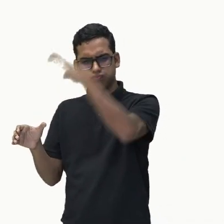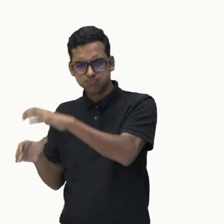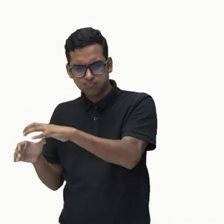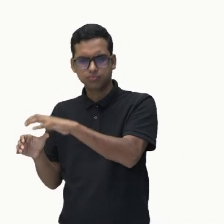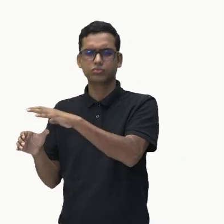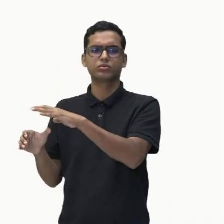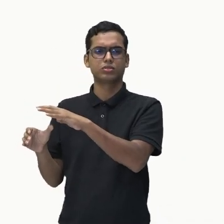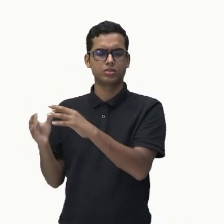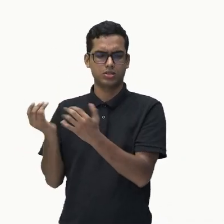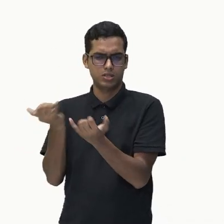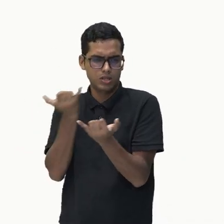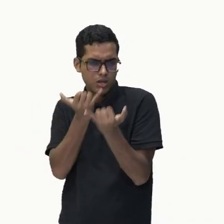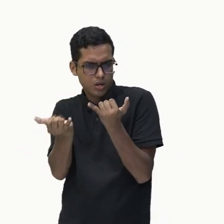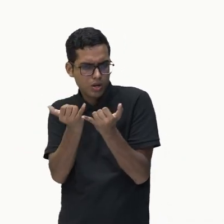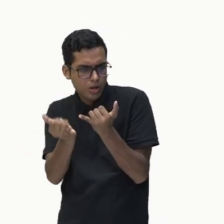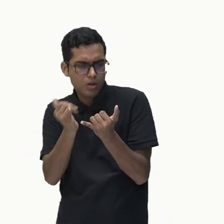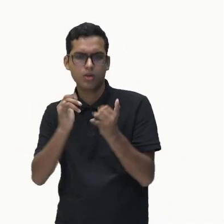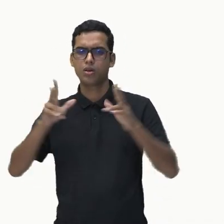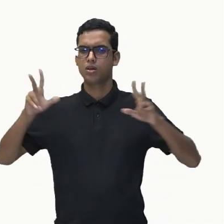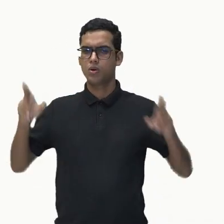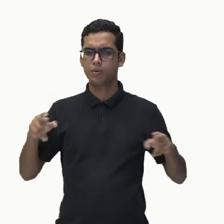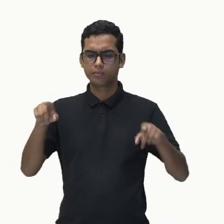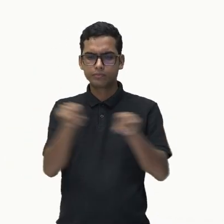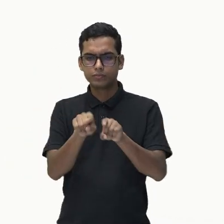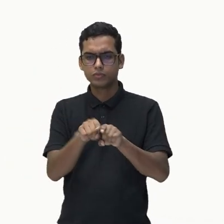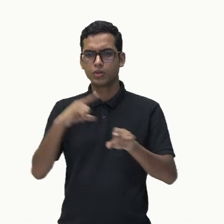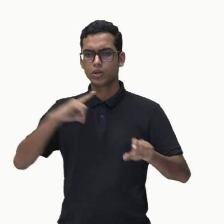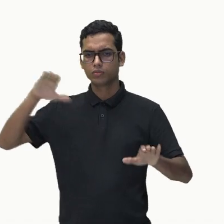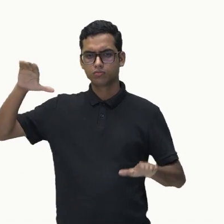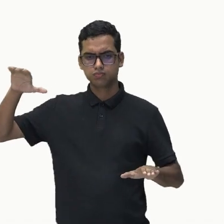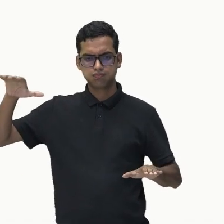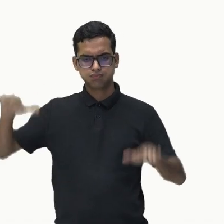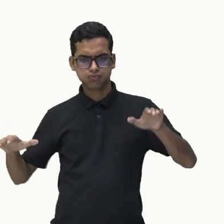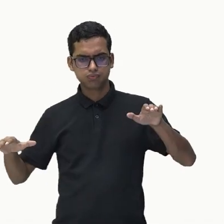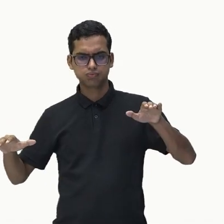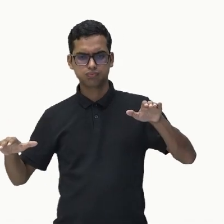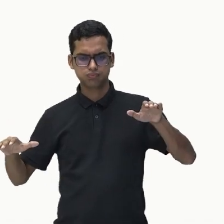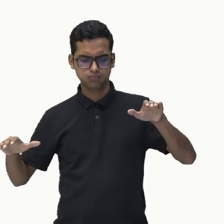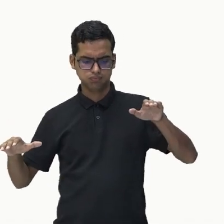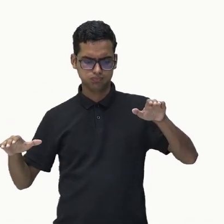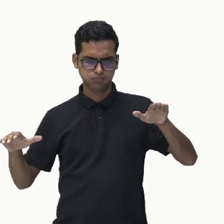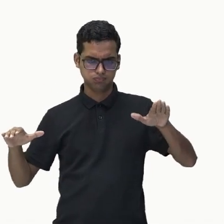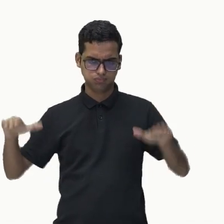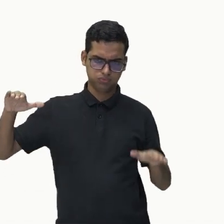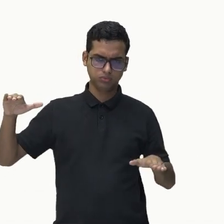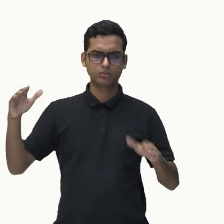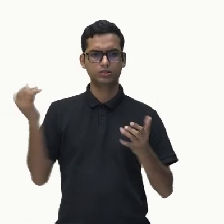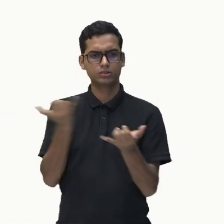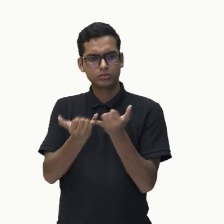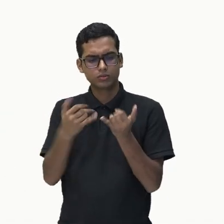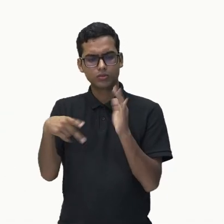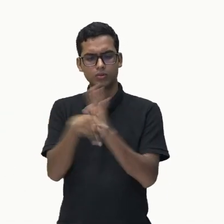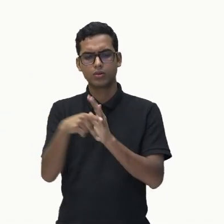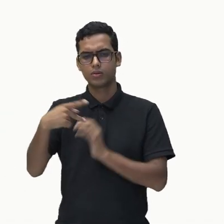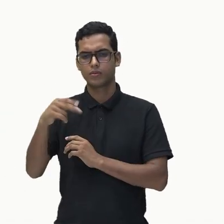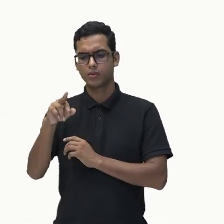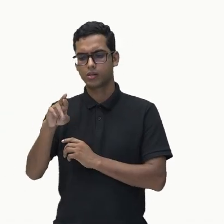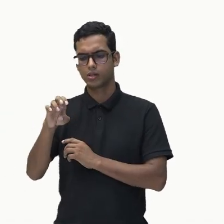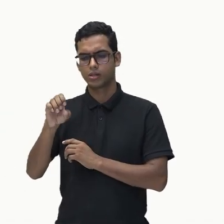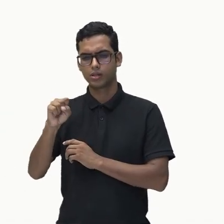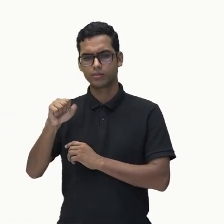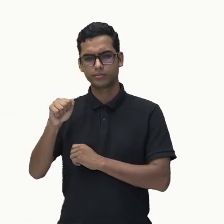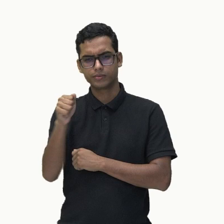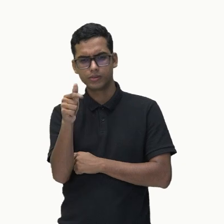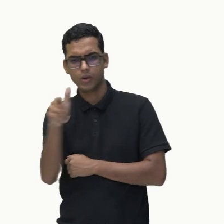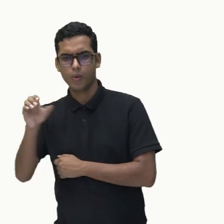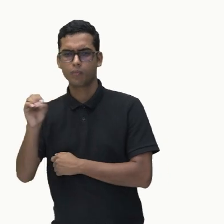iguais, tanto aqui, nessa área, como nessa outra área aqui do outro lado, nós temos que,